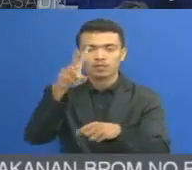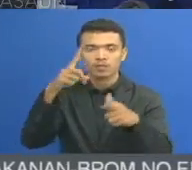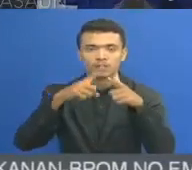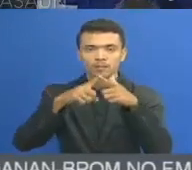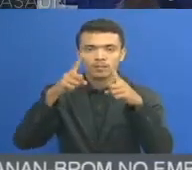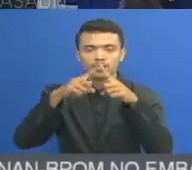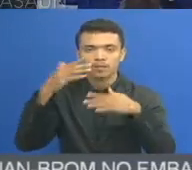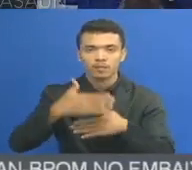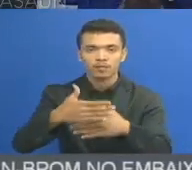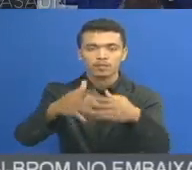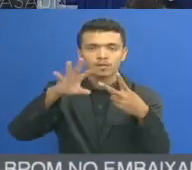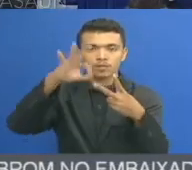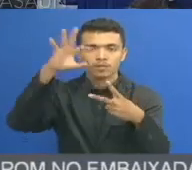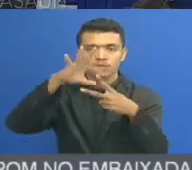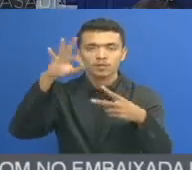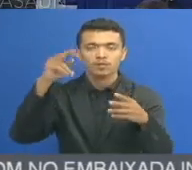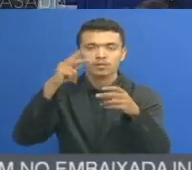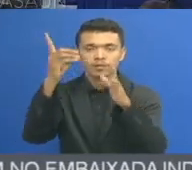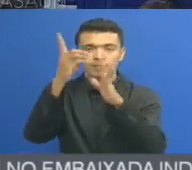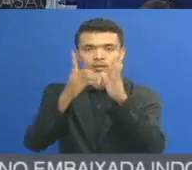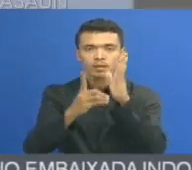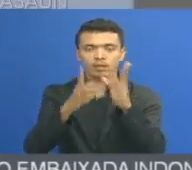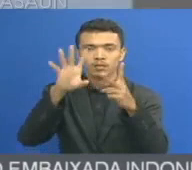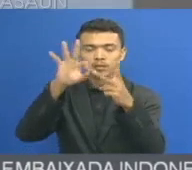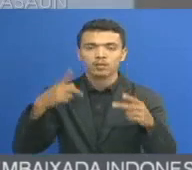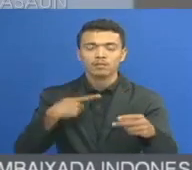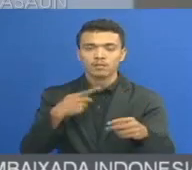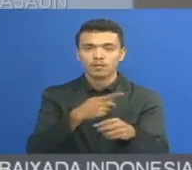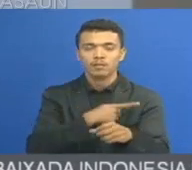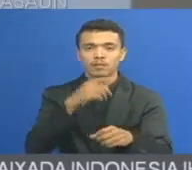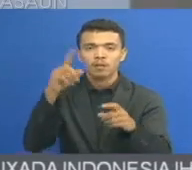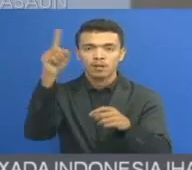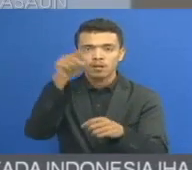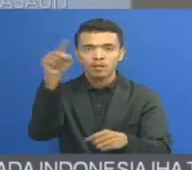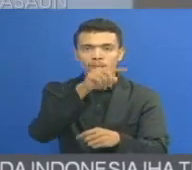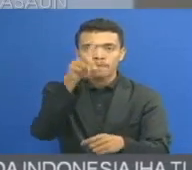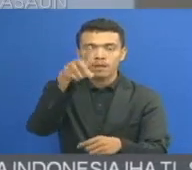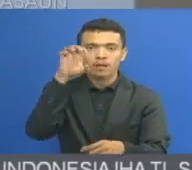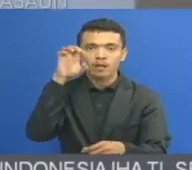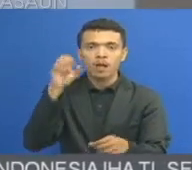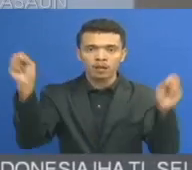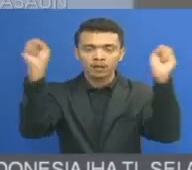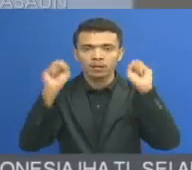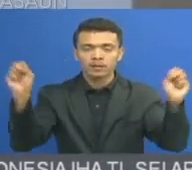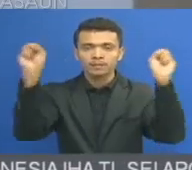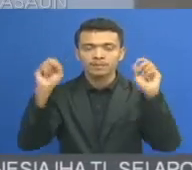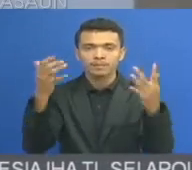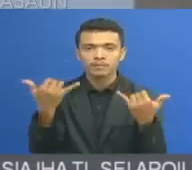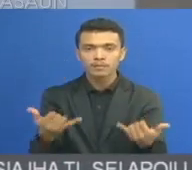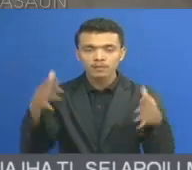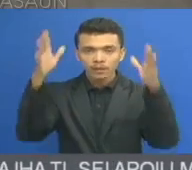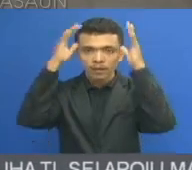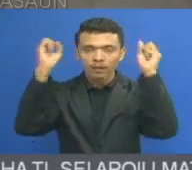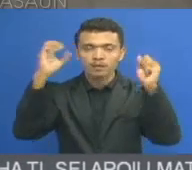processa apuramento dados eleição parlamentar. No atinge 1% atos ida e a sábado ohin.